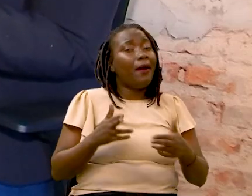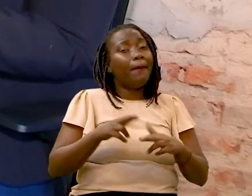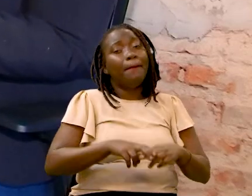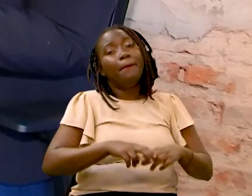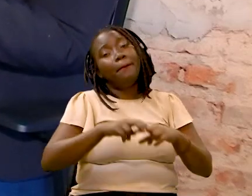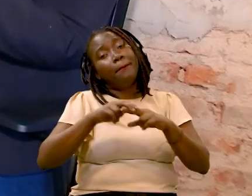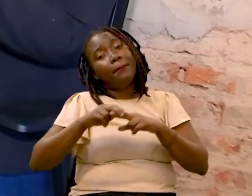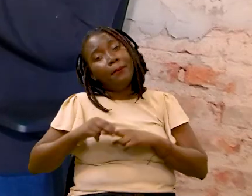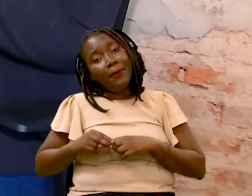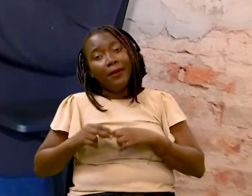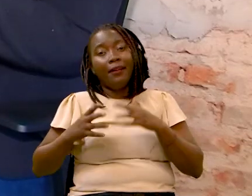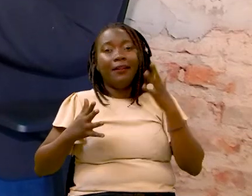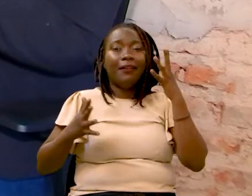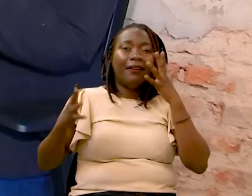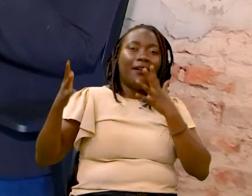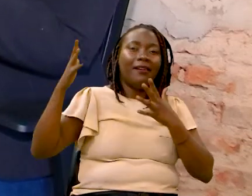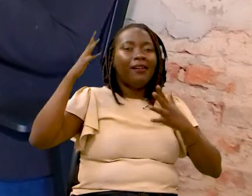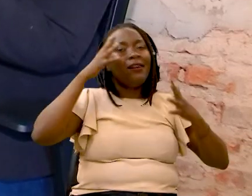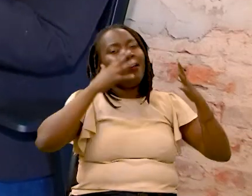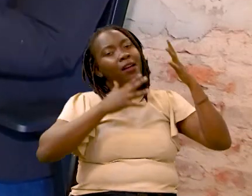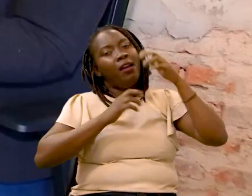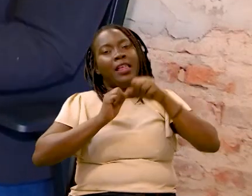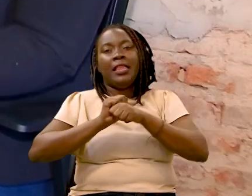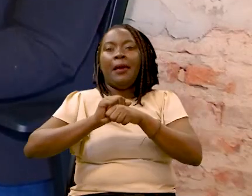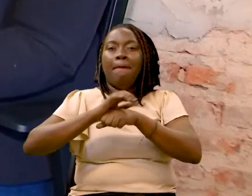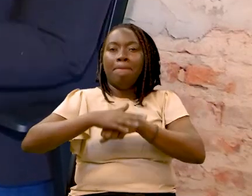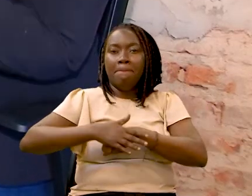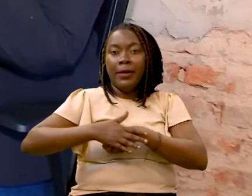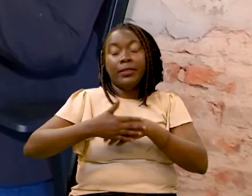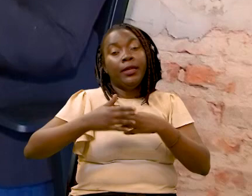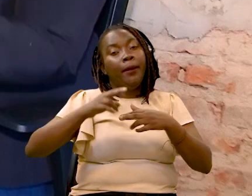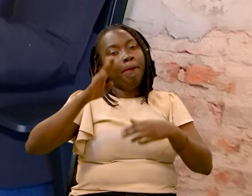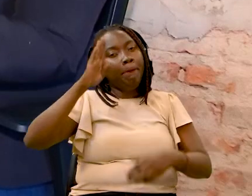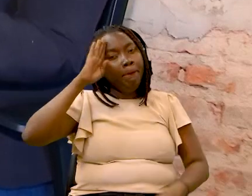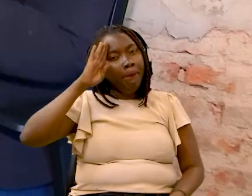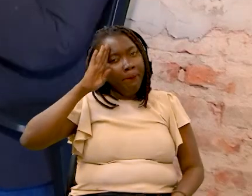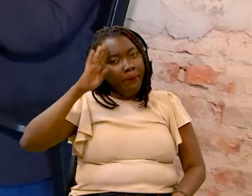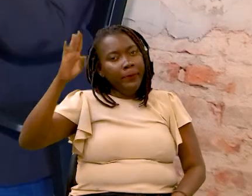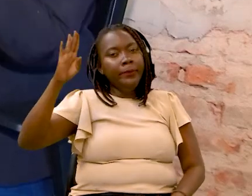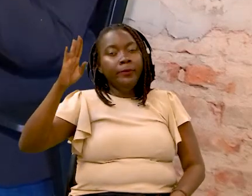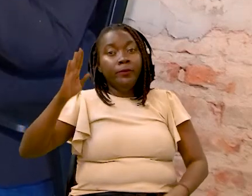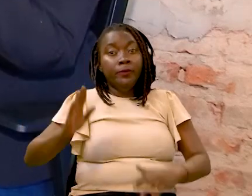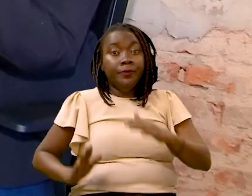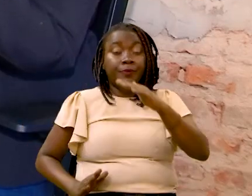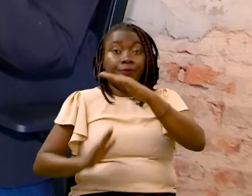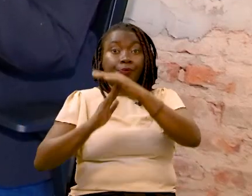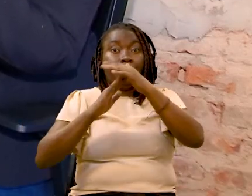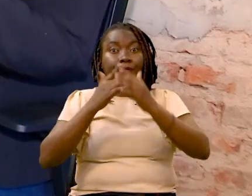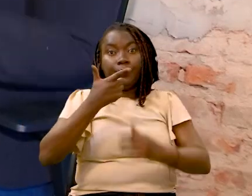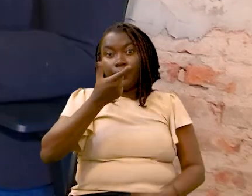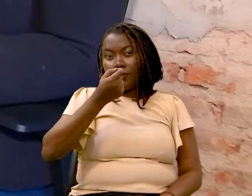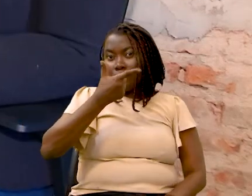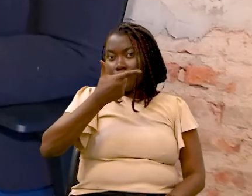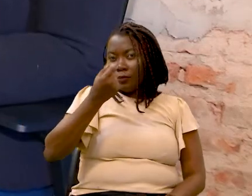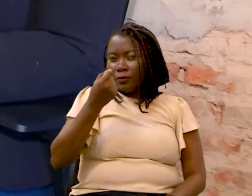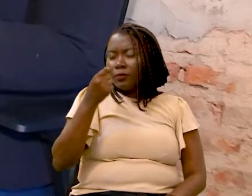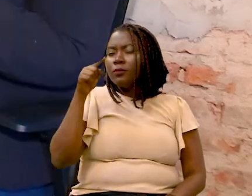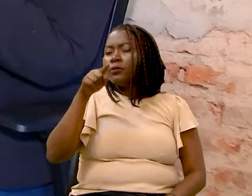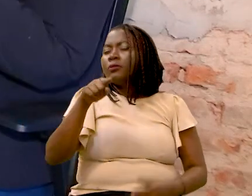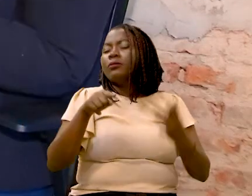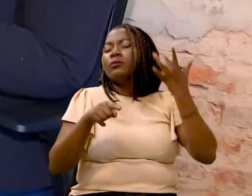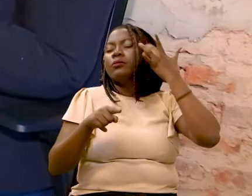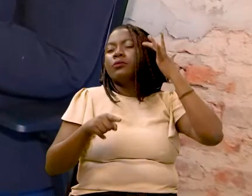nesse período, justamente por conta das incertezas da pandemia naquele momento, principalmente naquele pico lá em